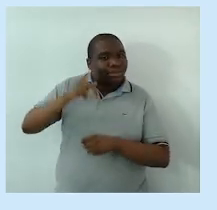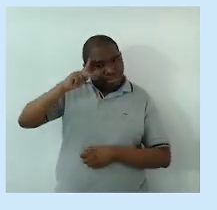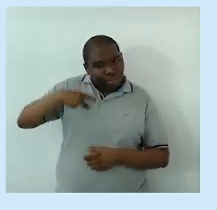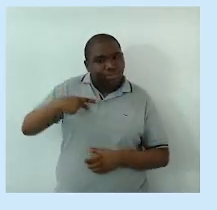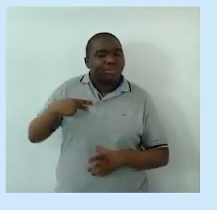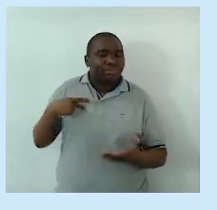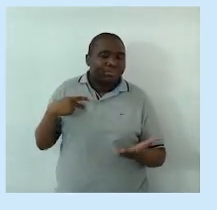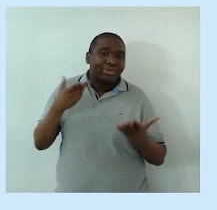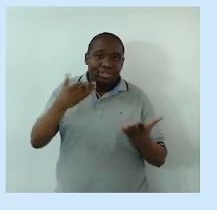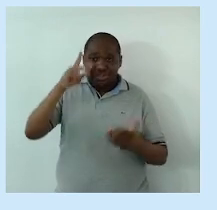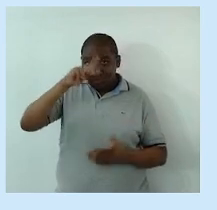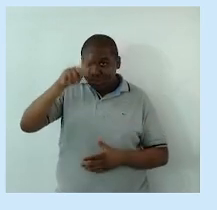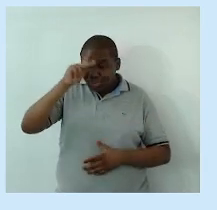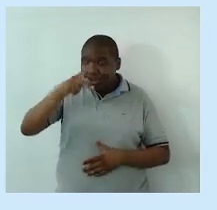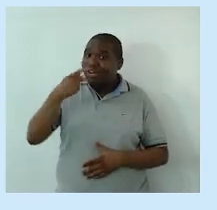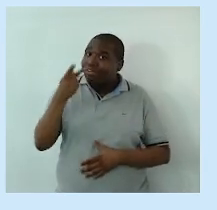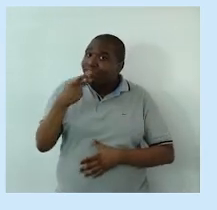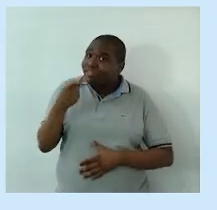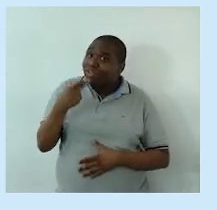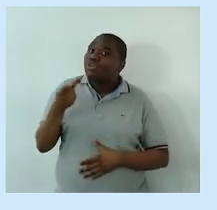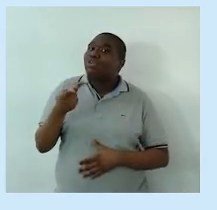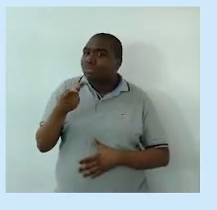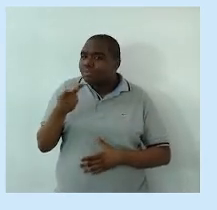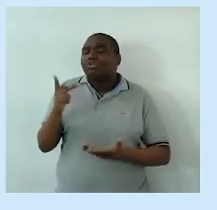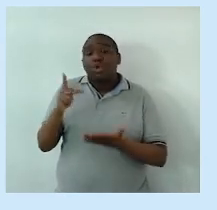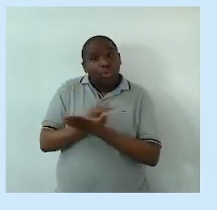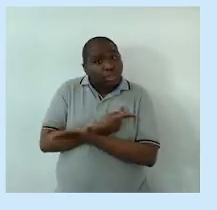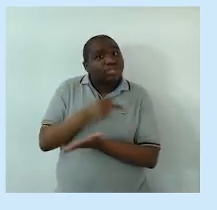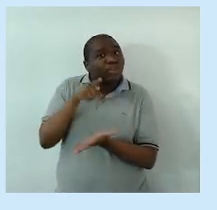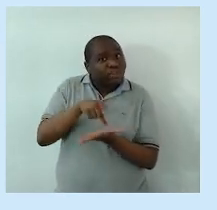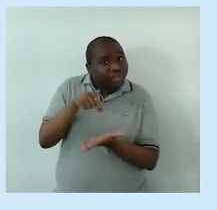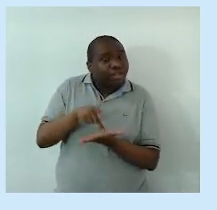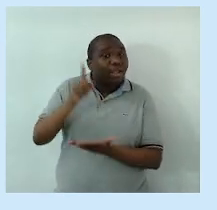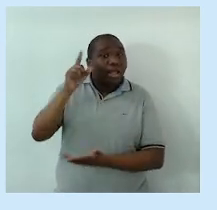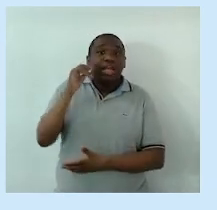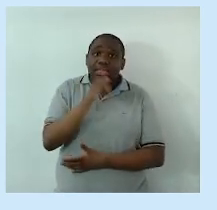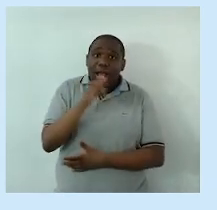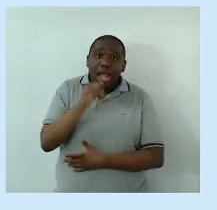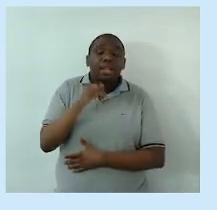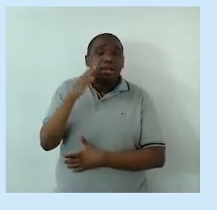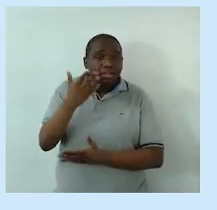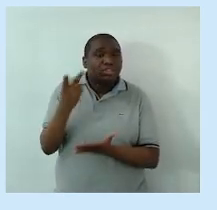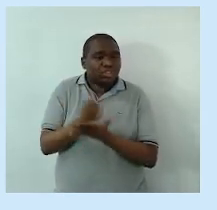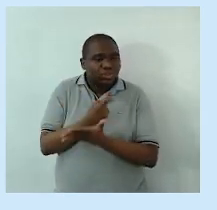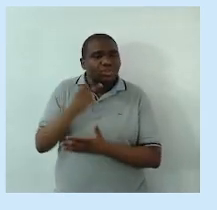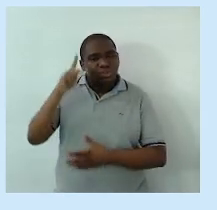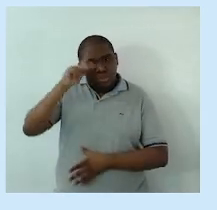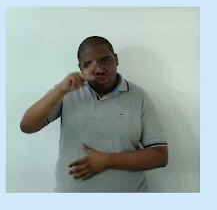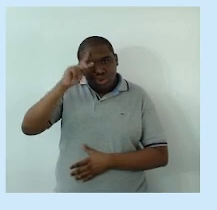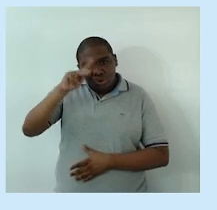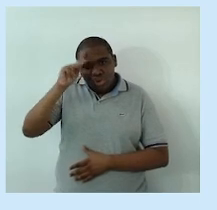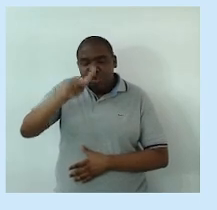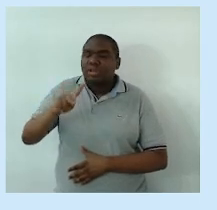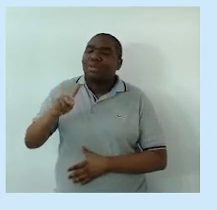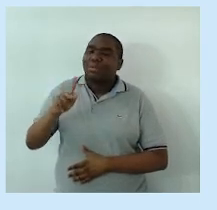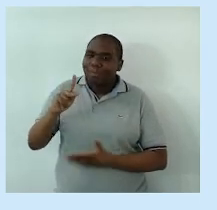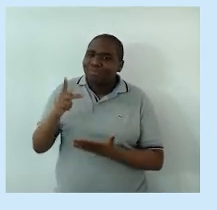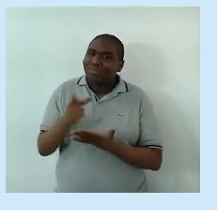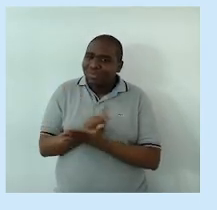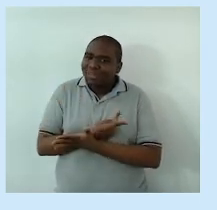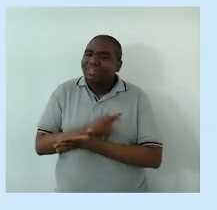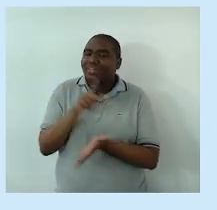história, né, Shakespeare baseou numa história que aconteceu na Itália, né, que foi uma tragédia, né,